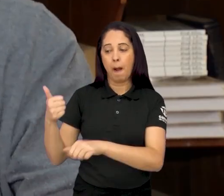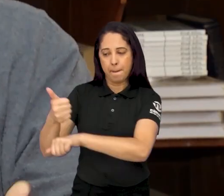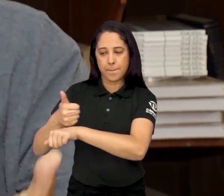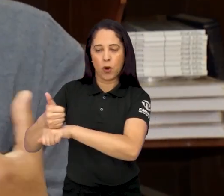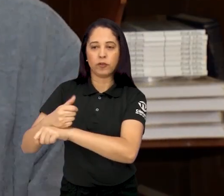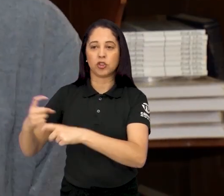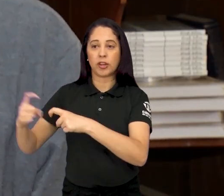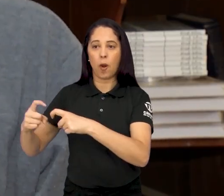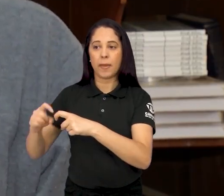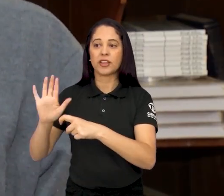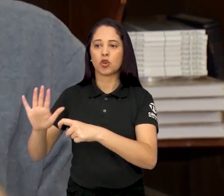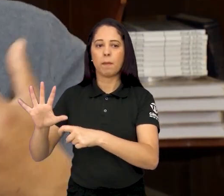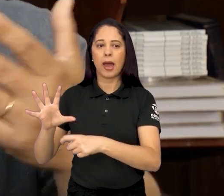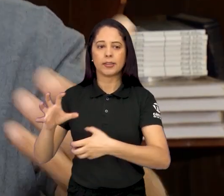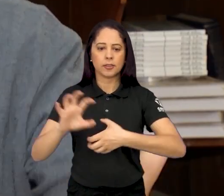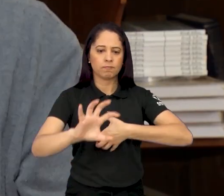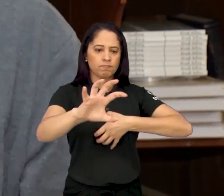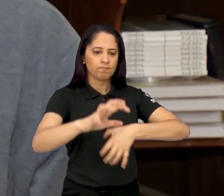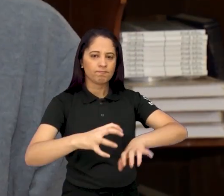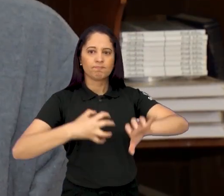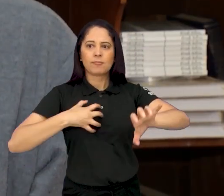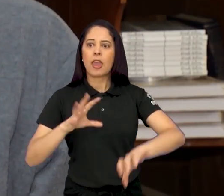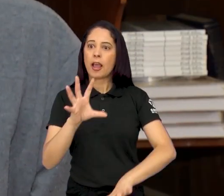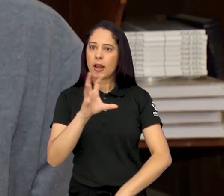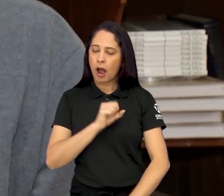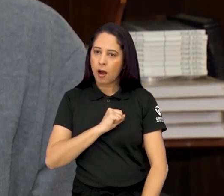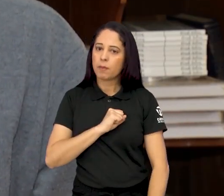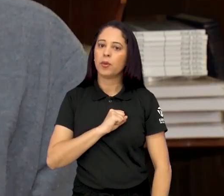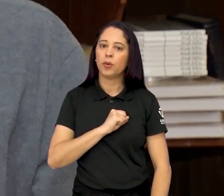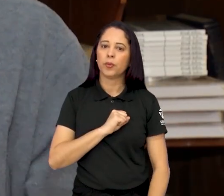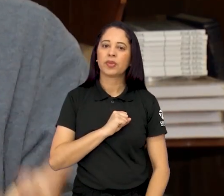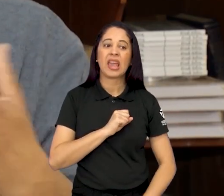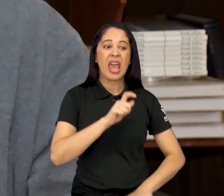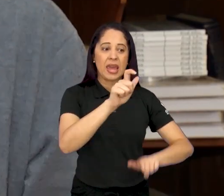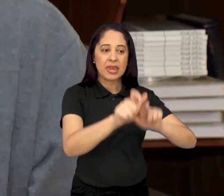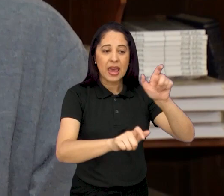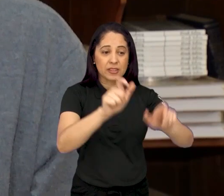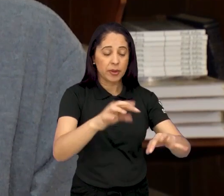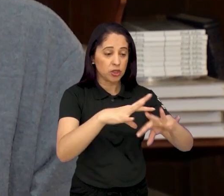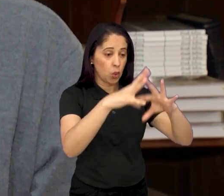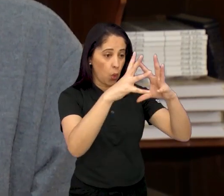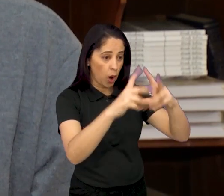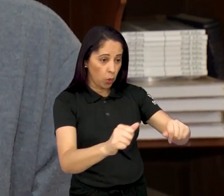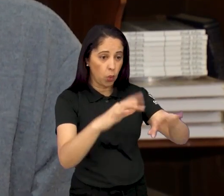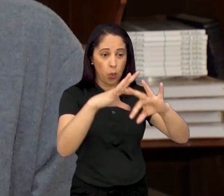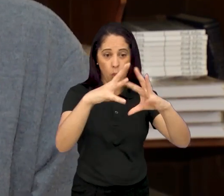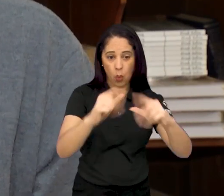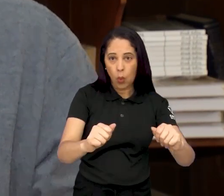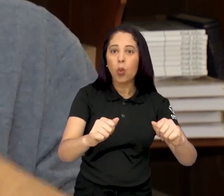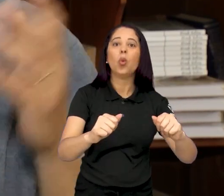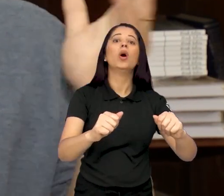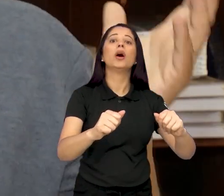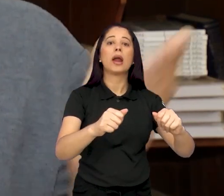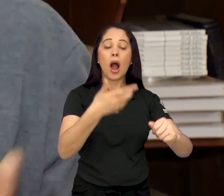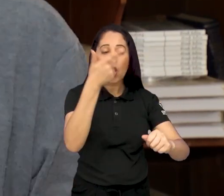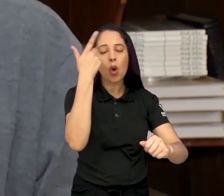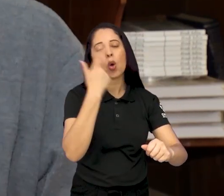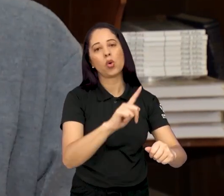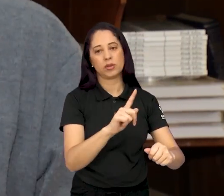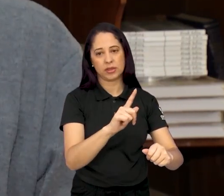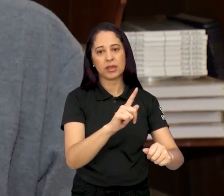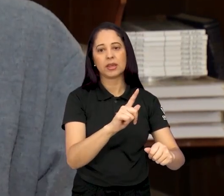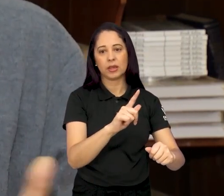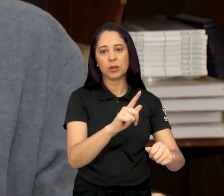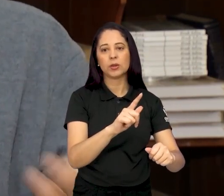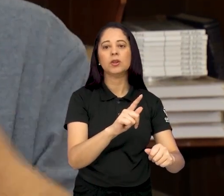pela profissão, mas era pelo amor ao ser humano que estava ali. E algumas pessoas saíram daqui curadas, né? Um dos fundadores da Escola Superior